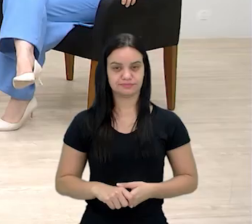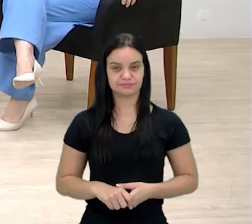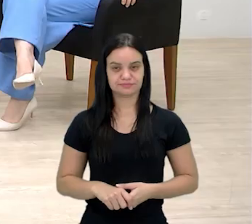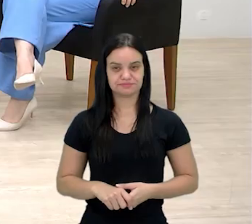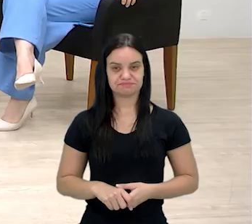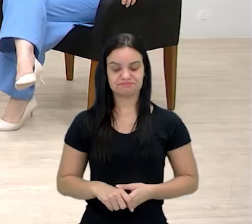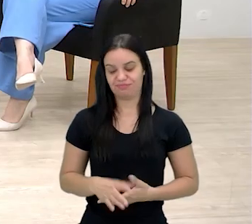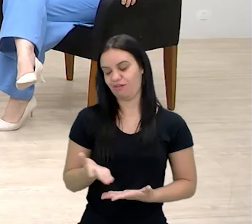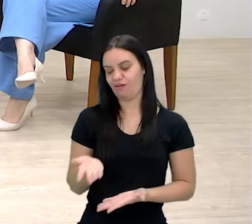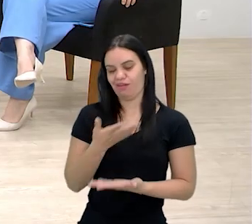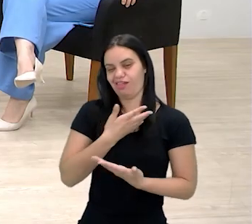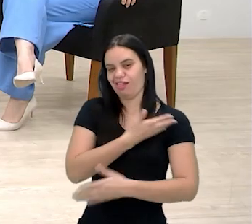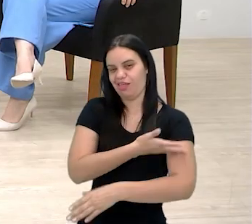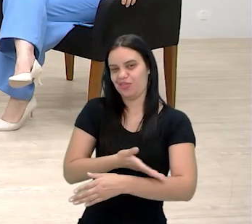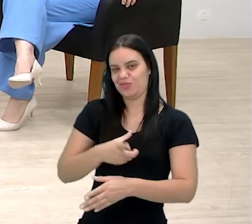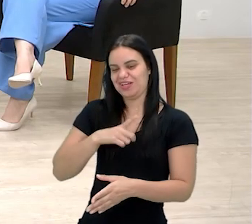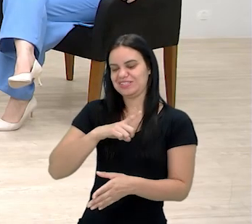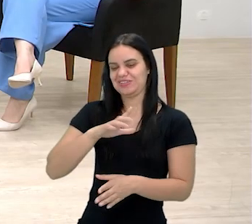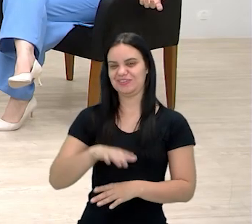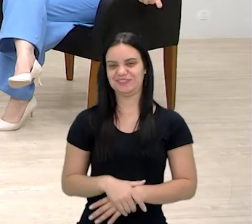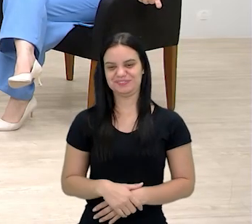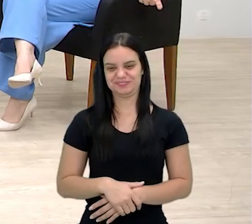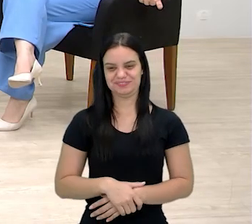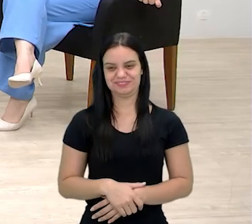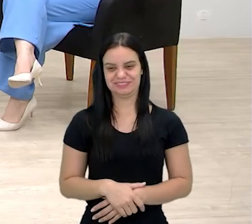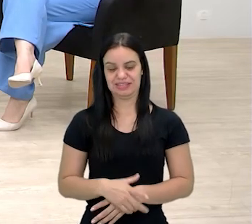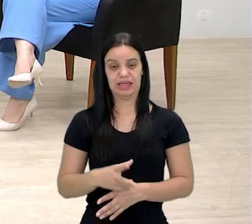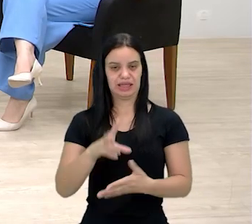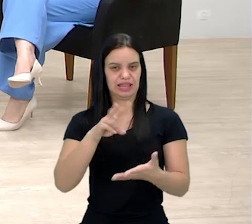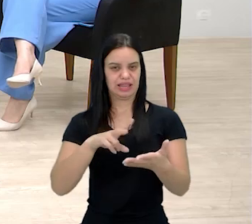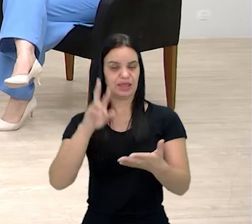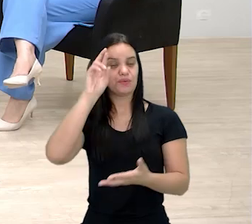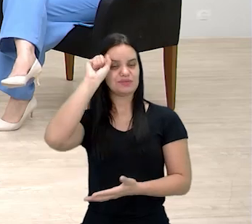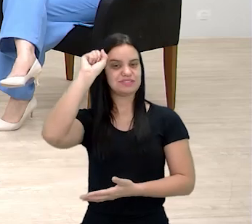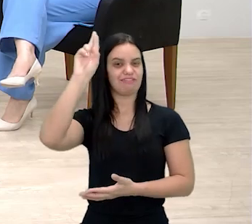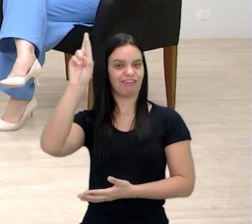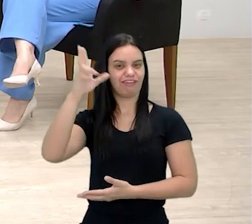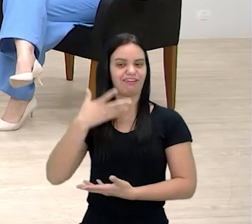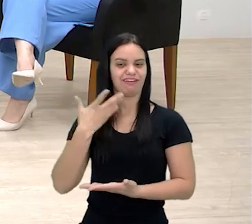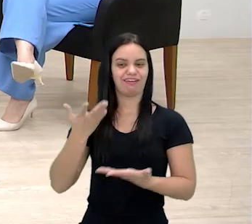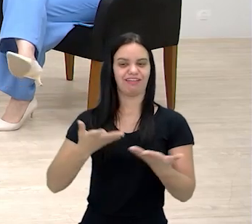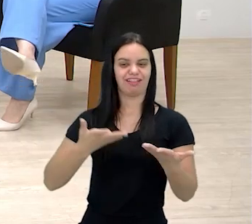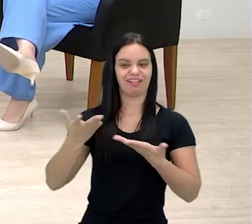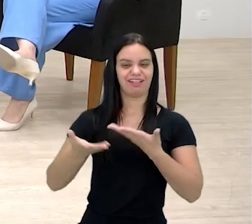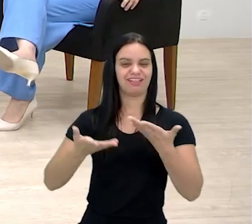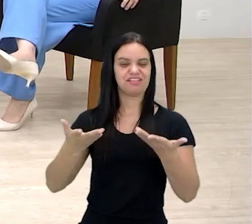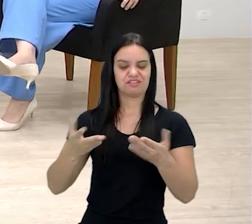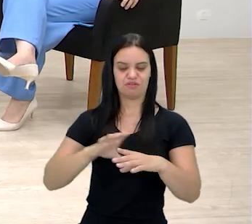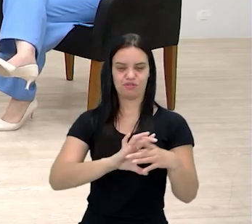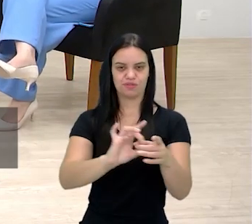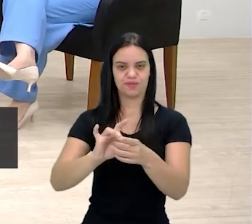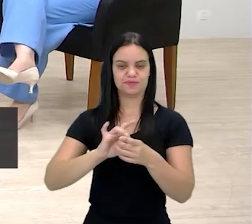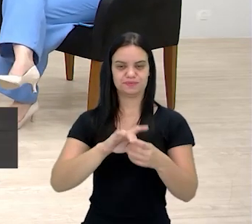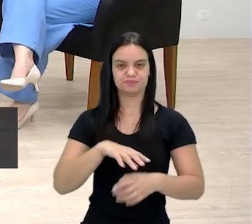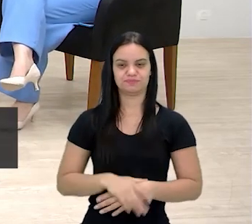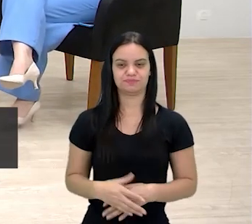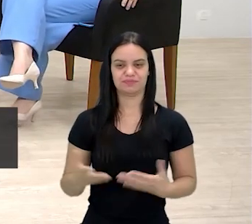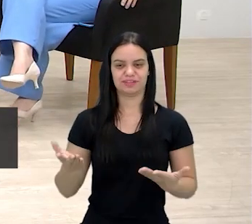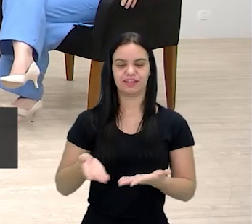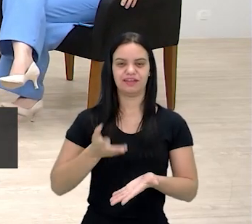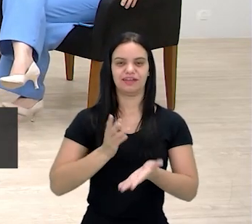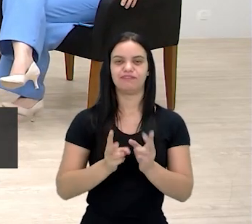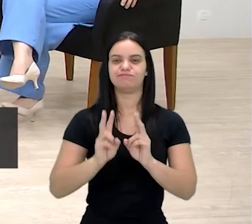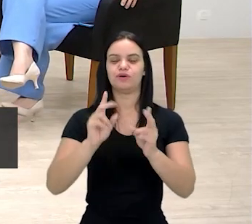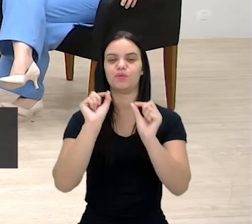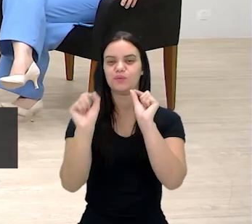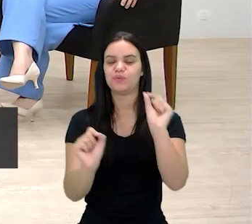Olha como ele é educado, até ele cumprimenta vocês. Ele leu Senhora e fez um monte de ponderações conosco aqui também. E a gente vai trazer algumas coisas que ele